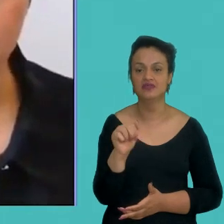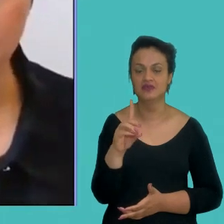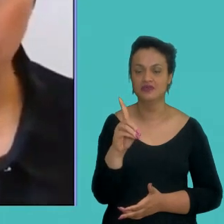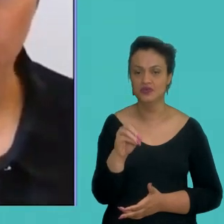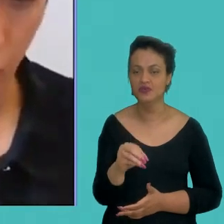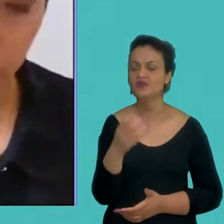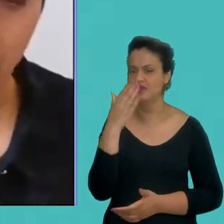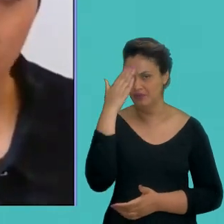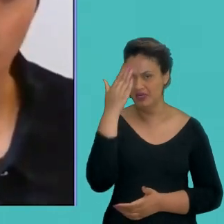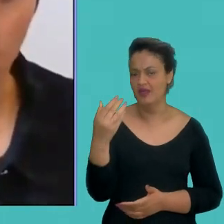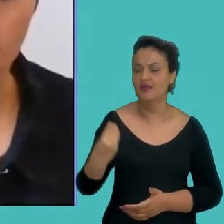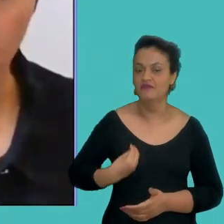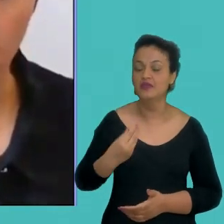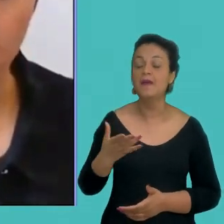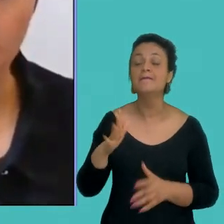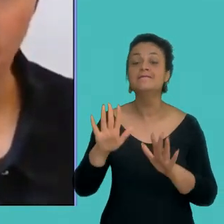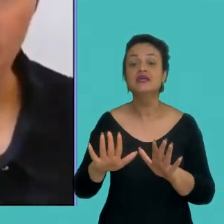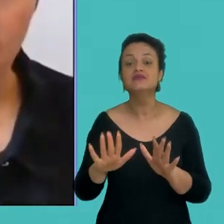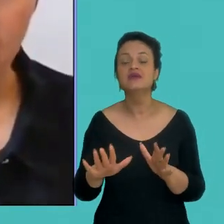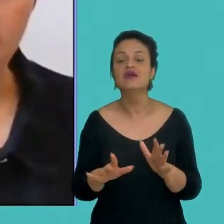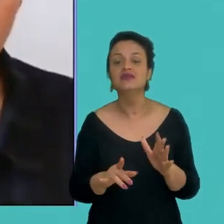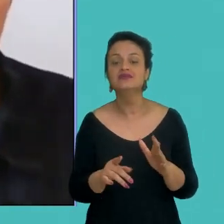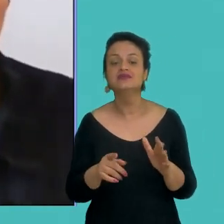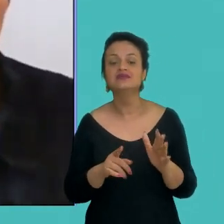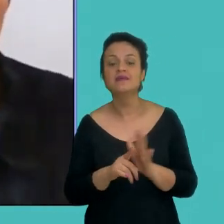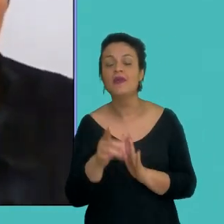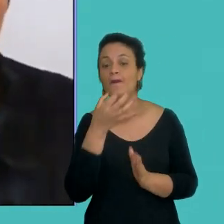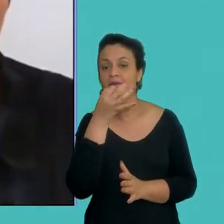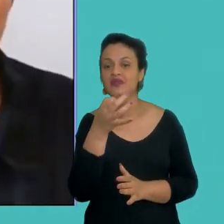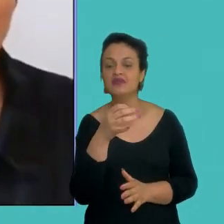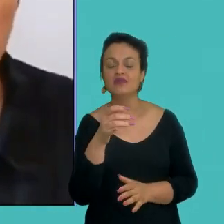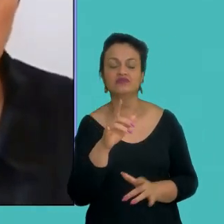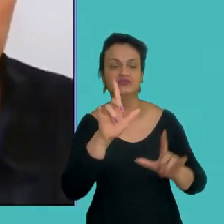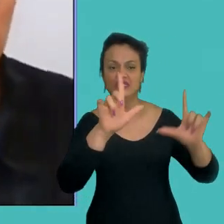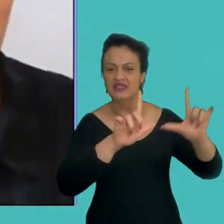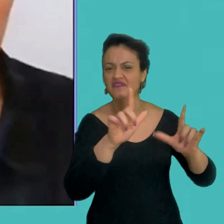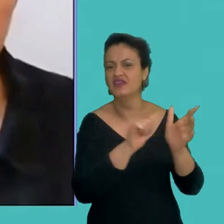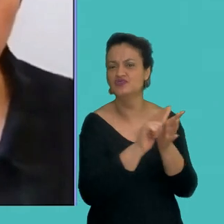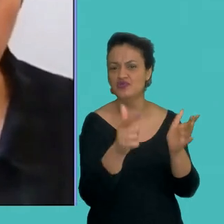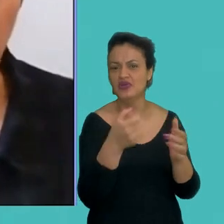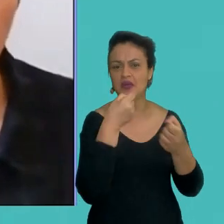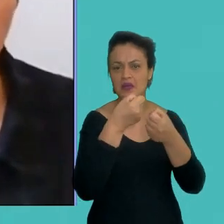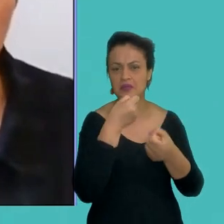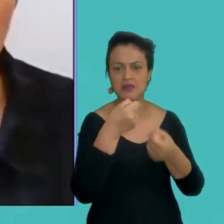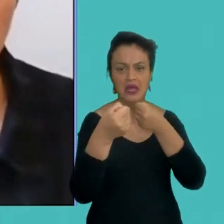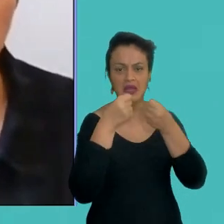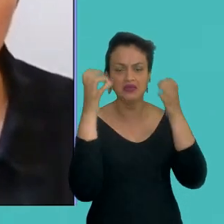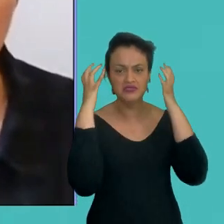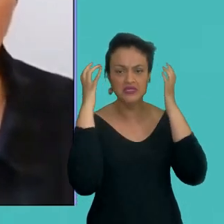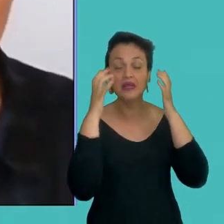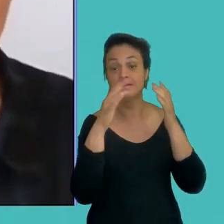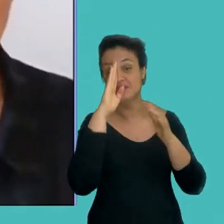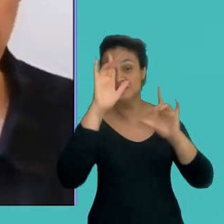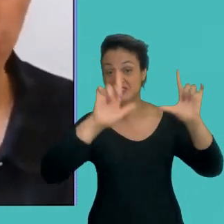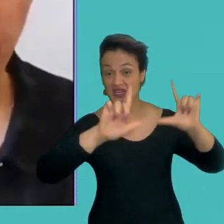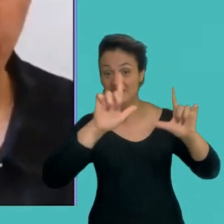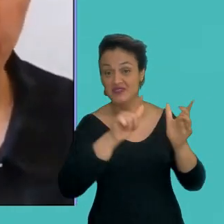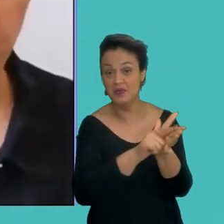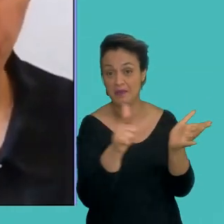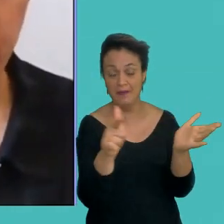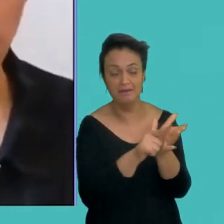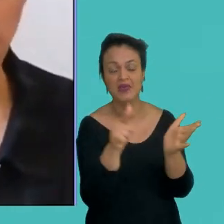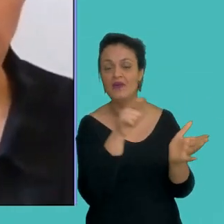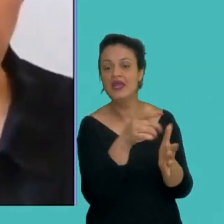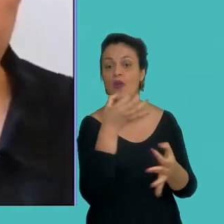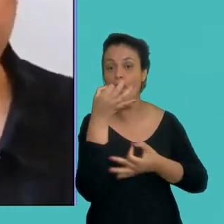Ferreira Reis. Ele pergunta, agradece a participação. Ele gostaria de saber sua opinião sobre o papel da imprensa. Se você acha que a imprensa, especialmente o jornalismo